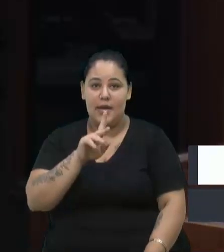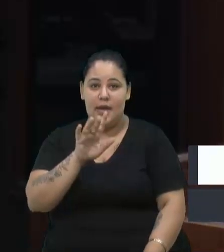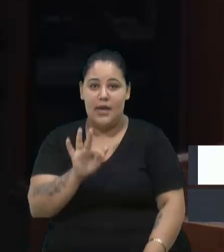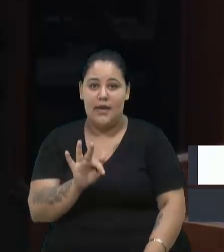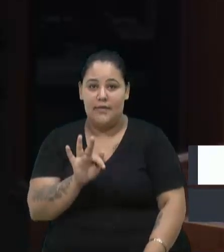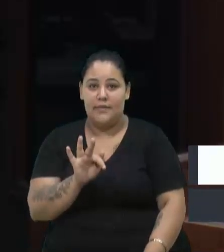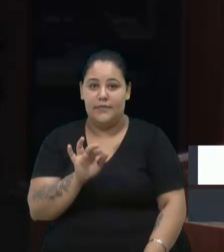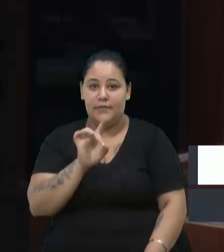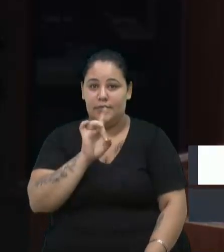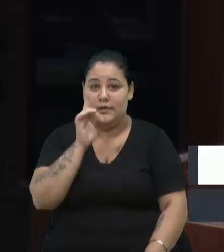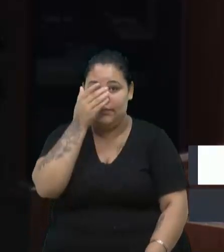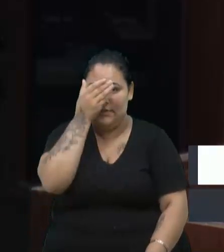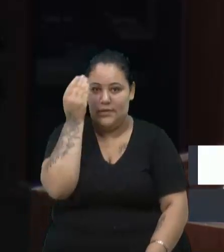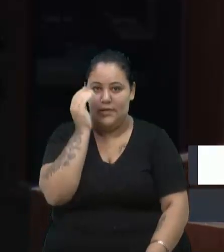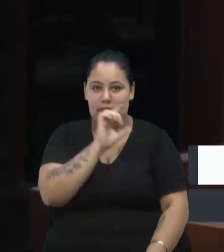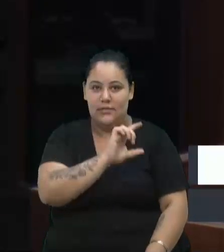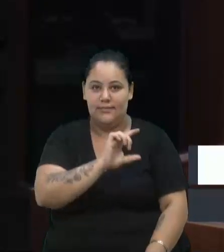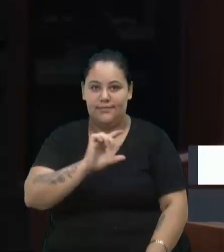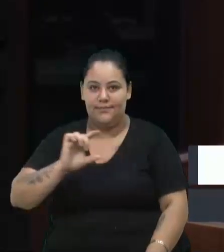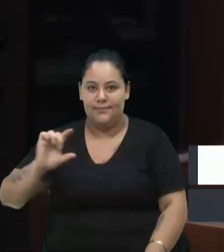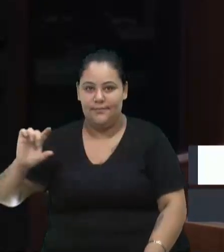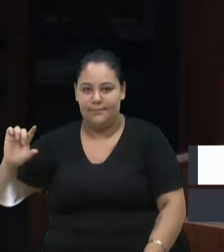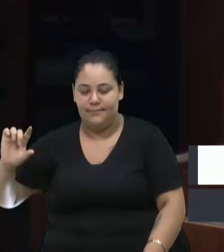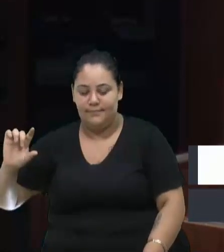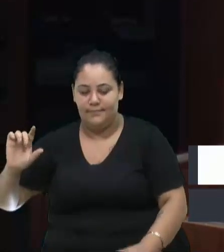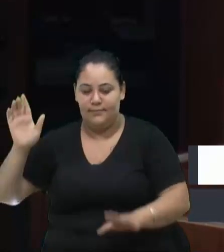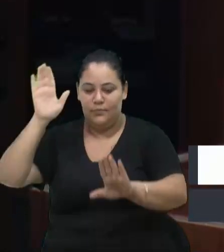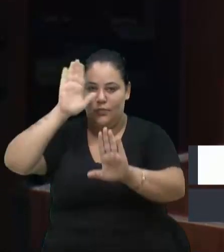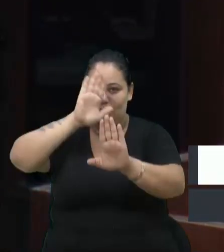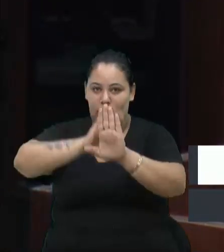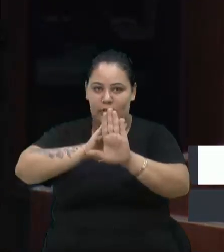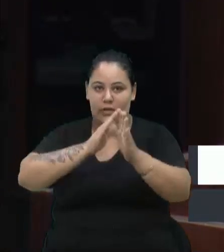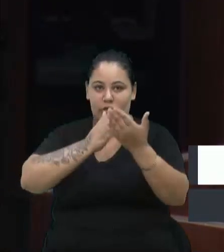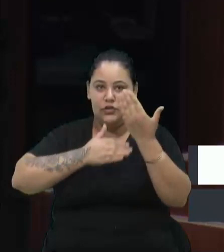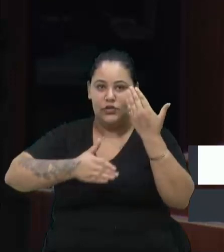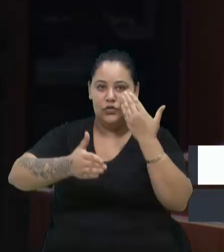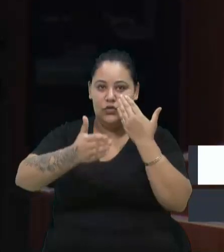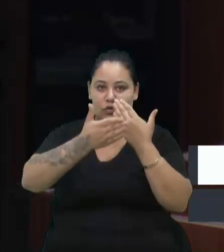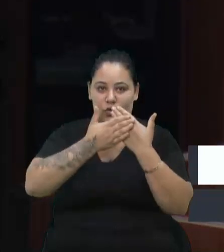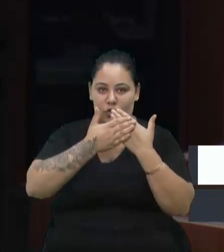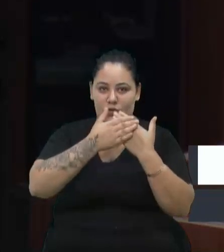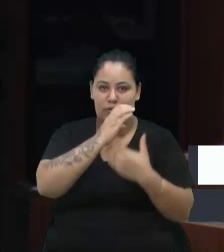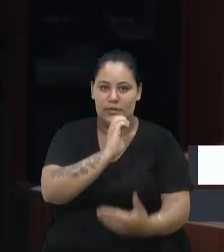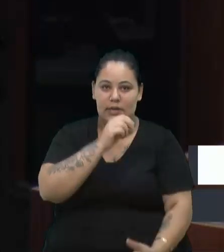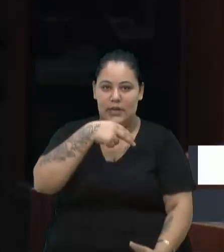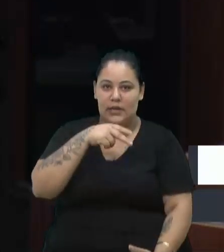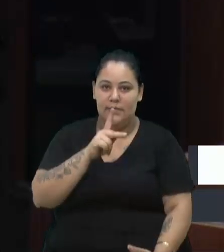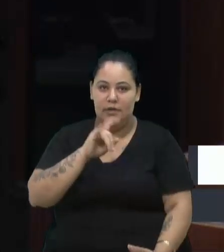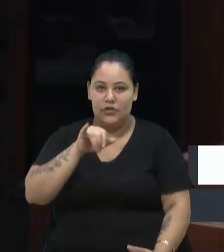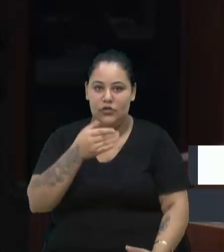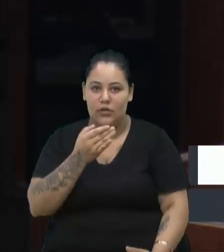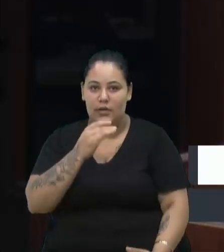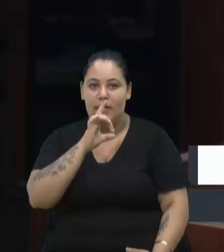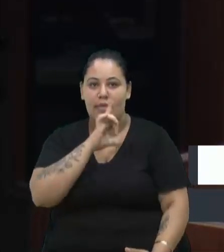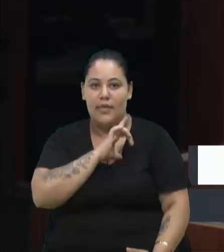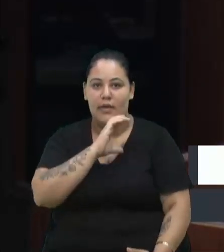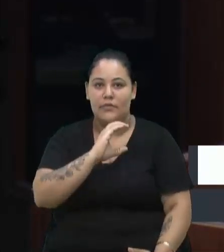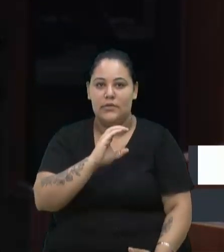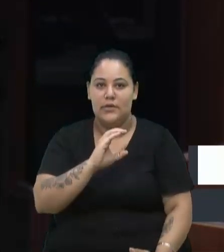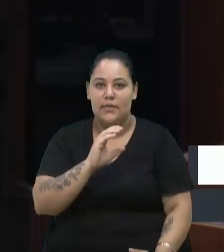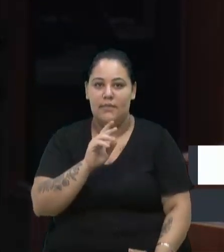Não esqueço dessa frase. Por trás de todo CNPJ existe um CPF.